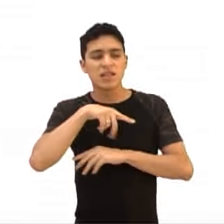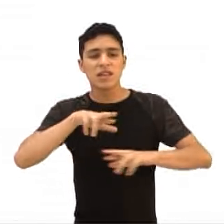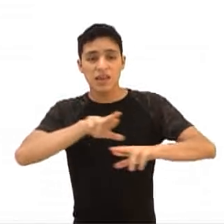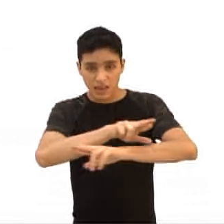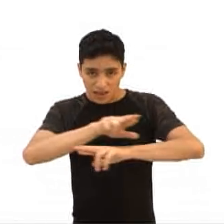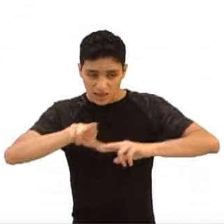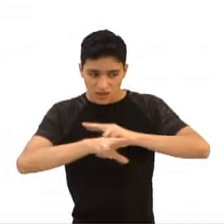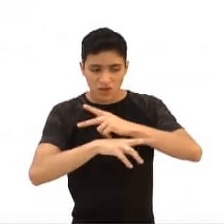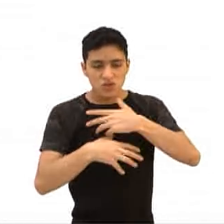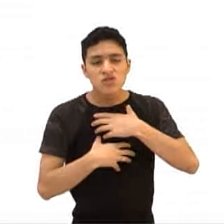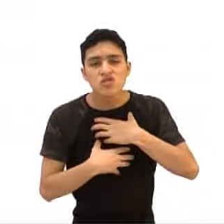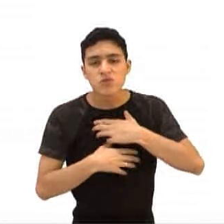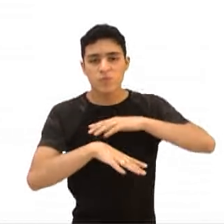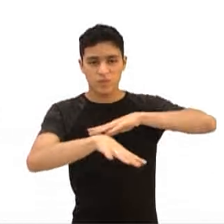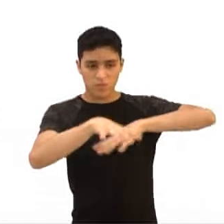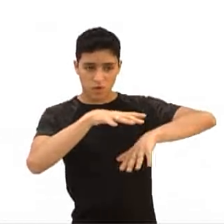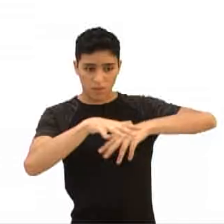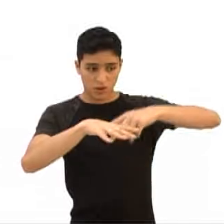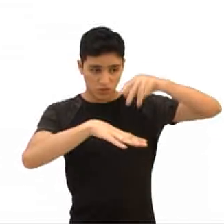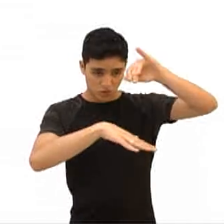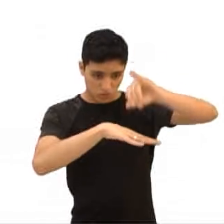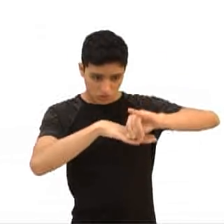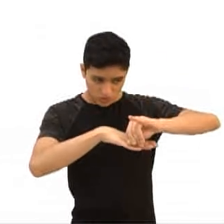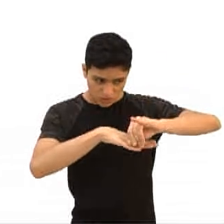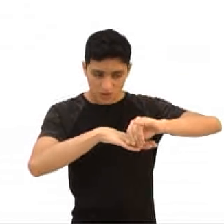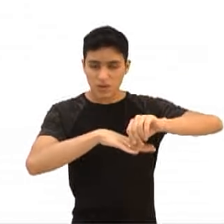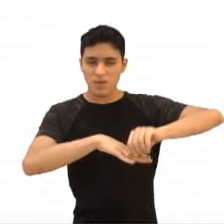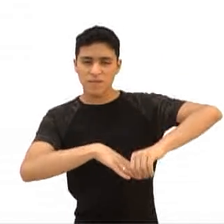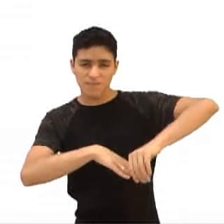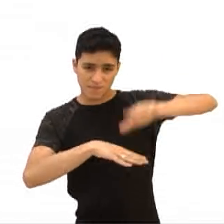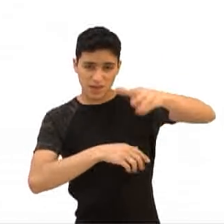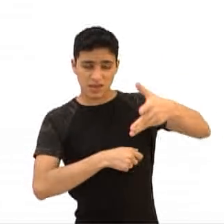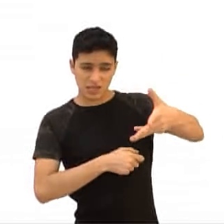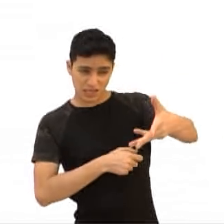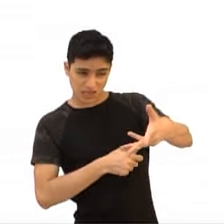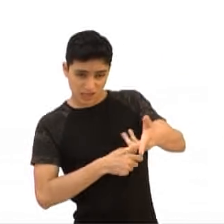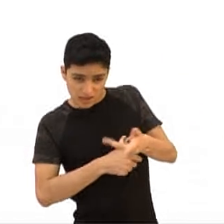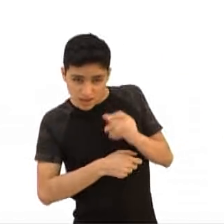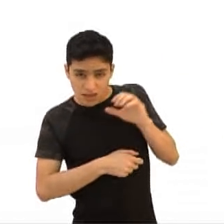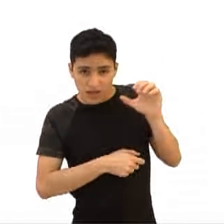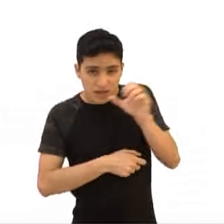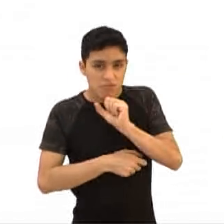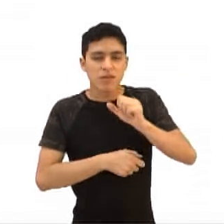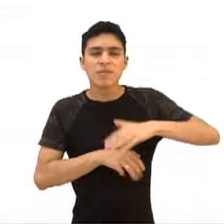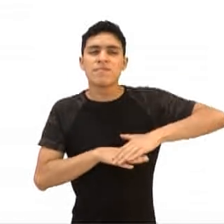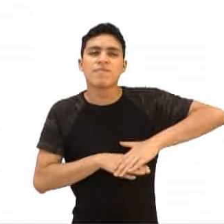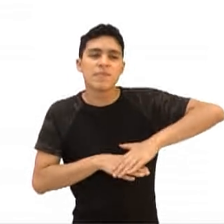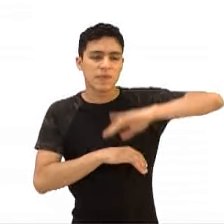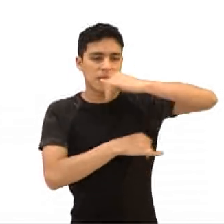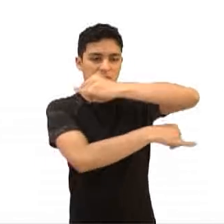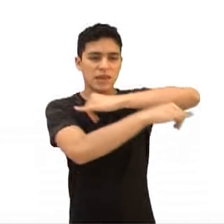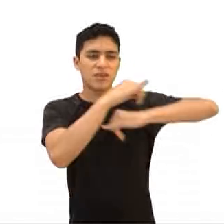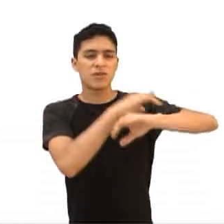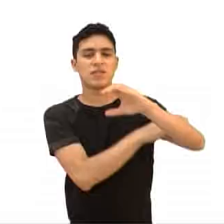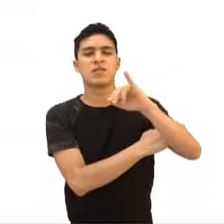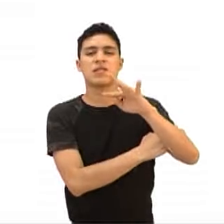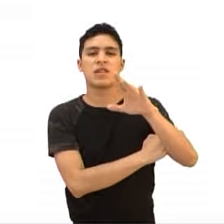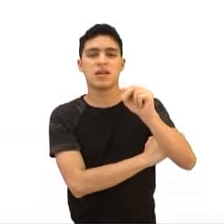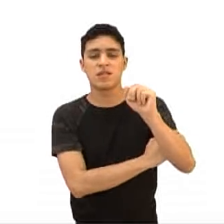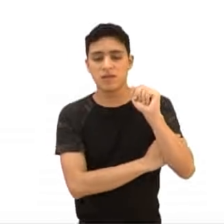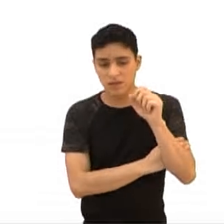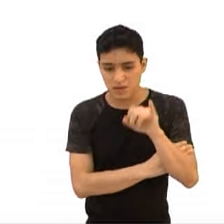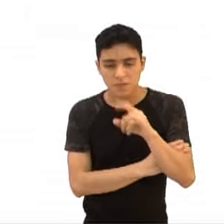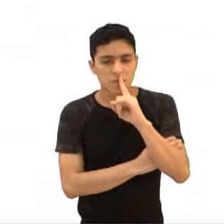ao estado de movimento de um corpo. Quanto mais depressa o corpo se mover, maior é a energia cinética. Quando o corpo